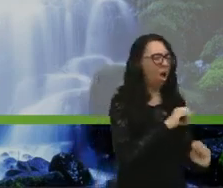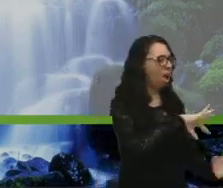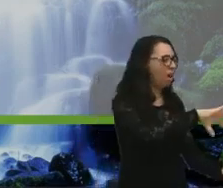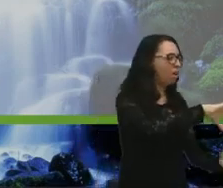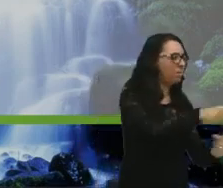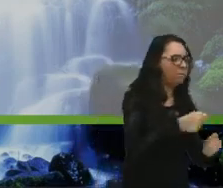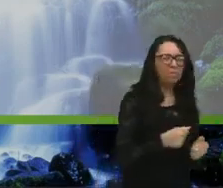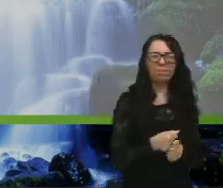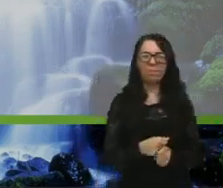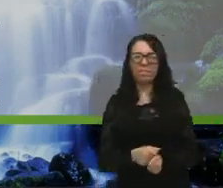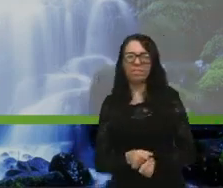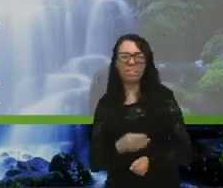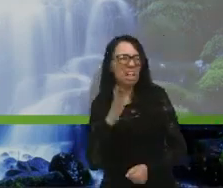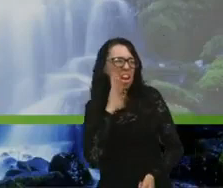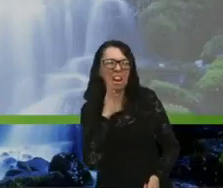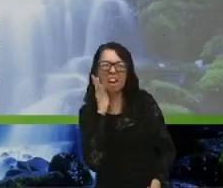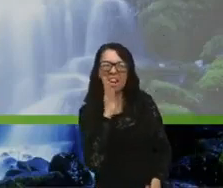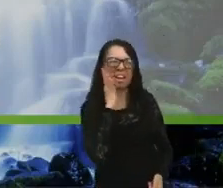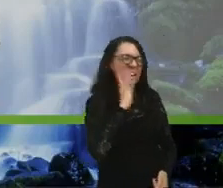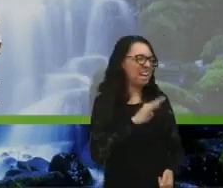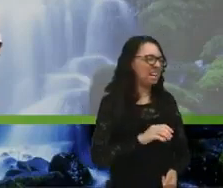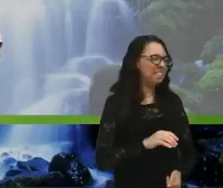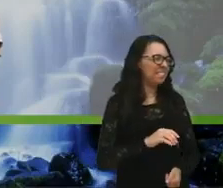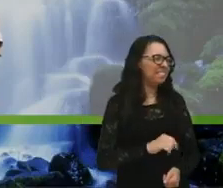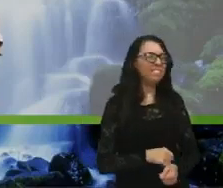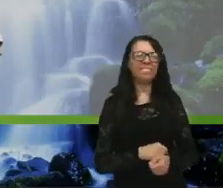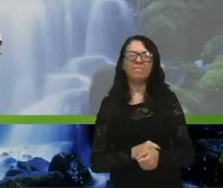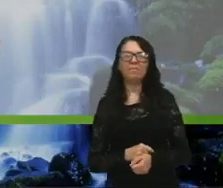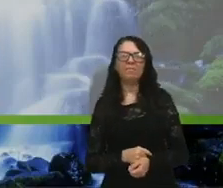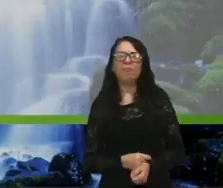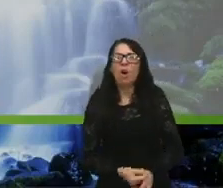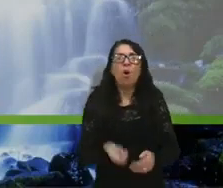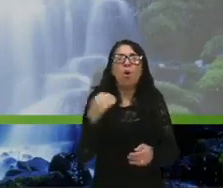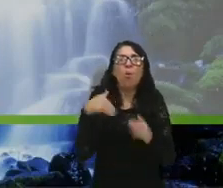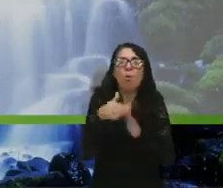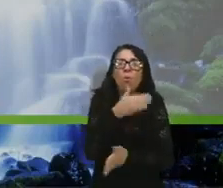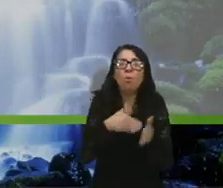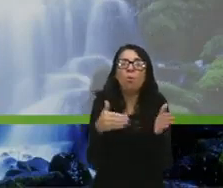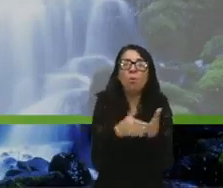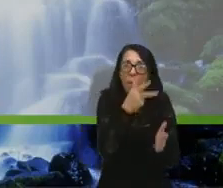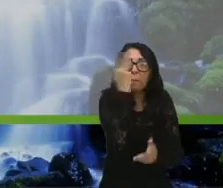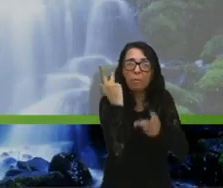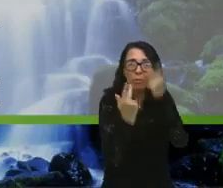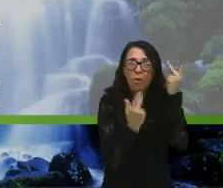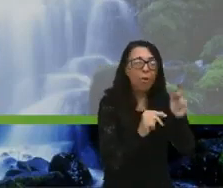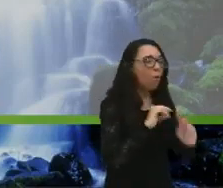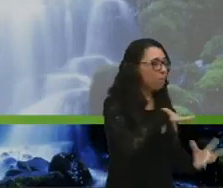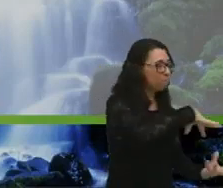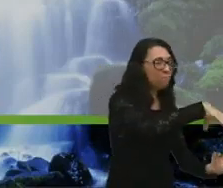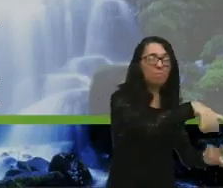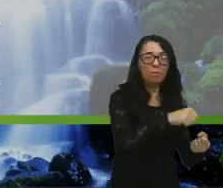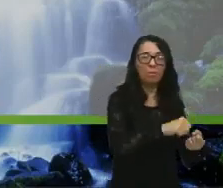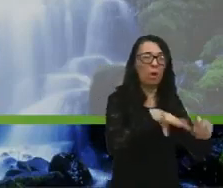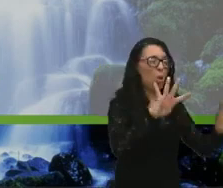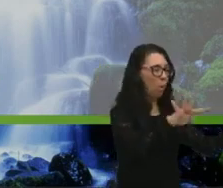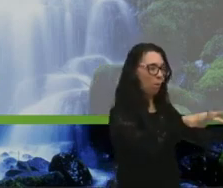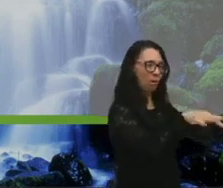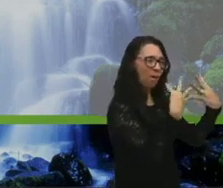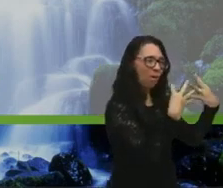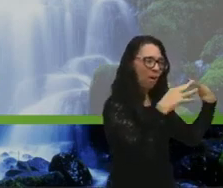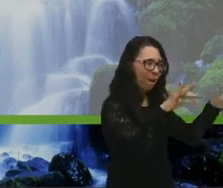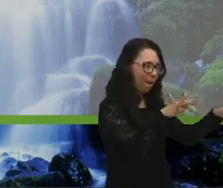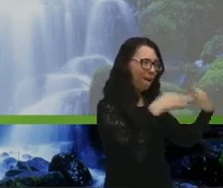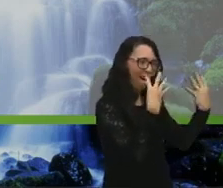Pessoas que querem ser admiradas pelo que fazem e pelo que possuem. Adoram a